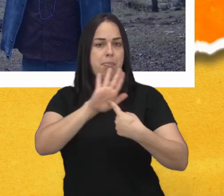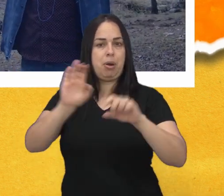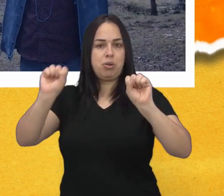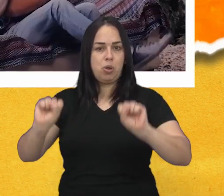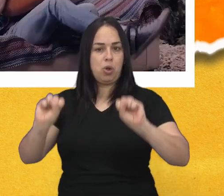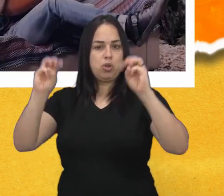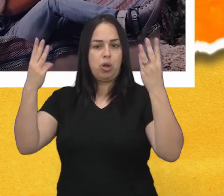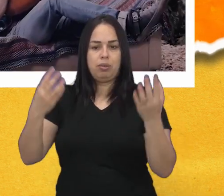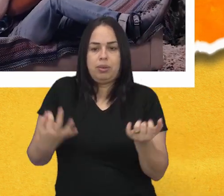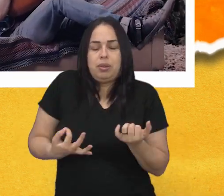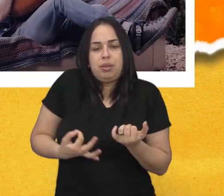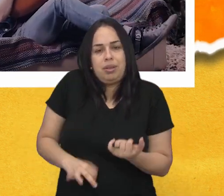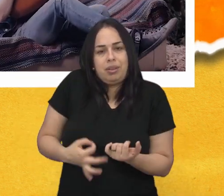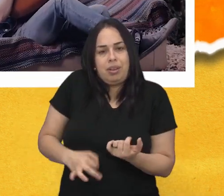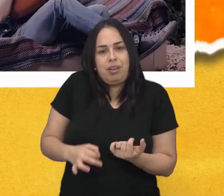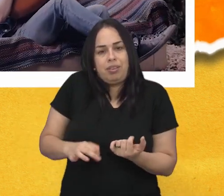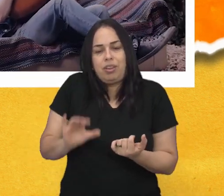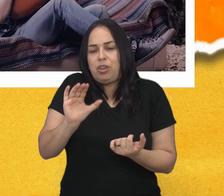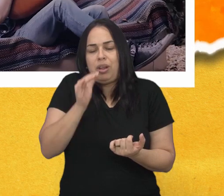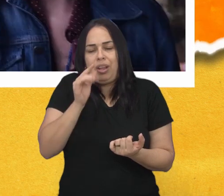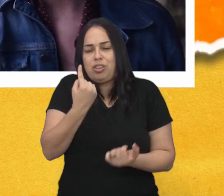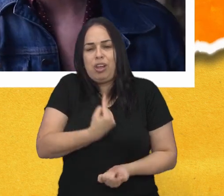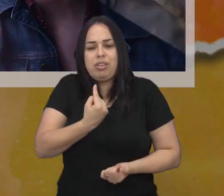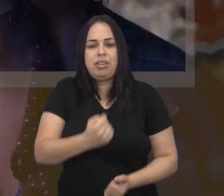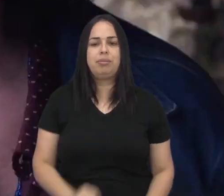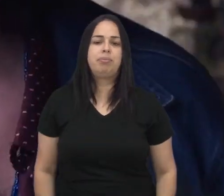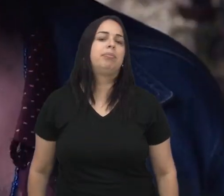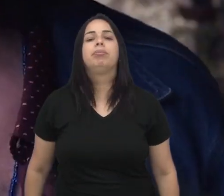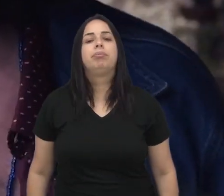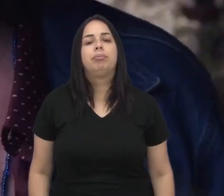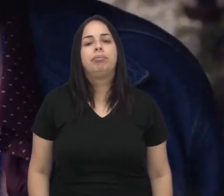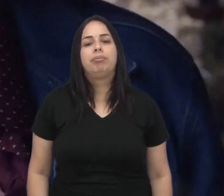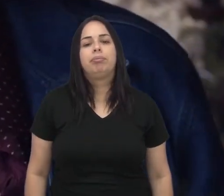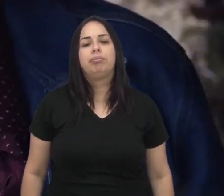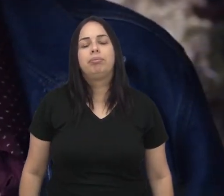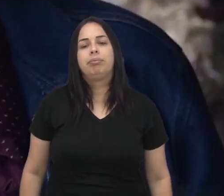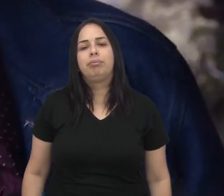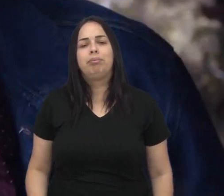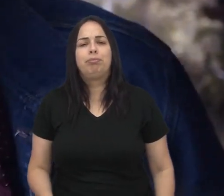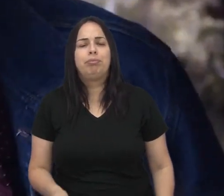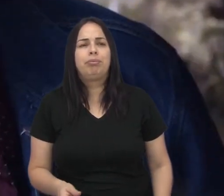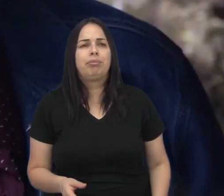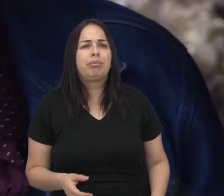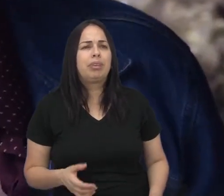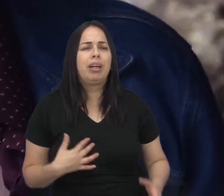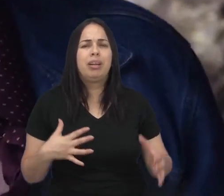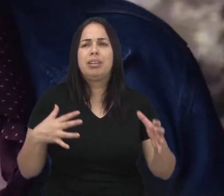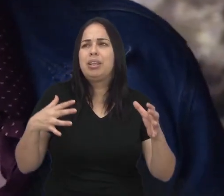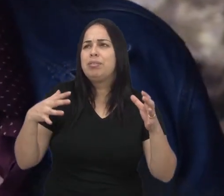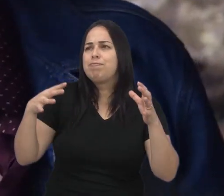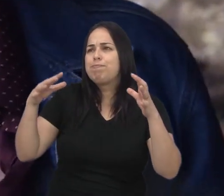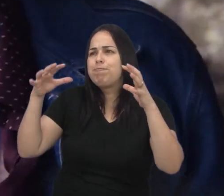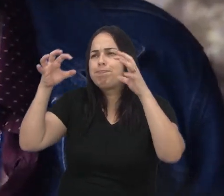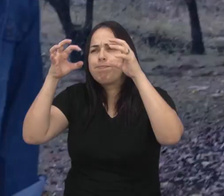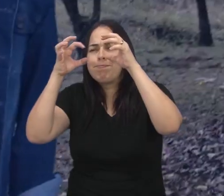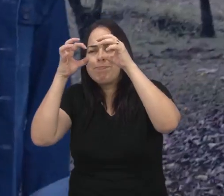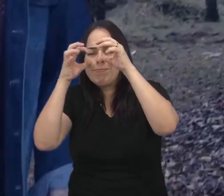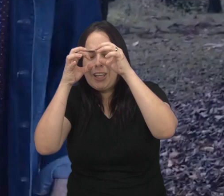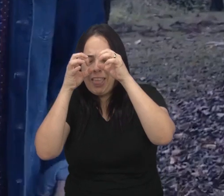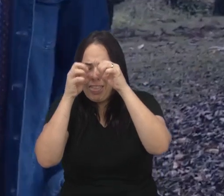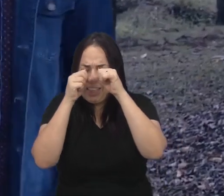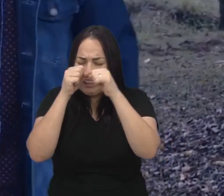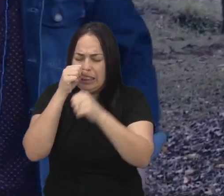apresenta um show intimista no formato voz e violão. Não lamente as noites sem clarezas,